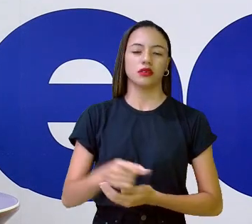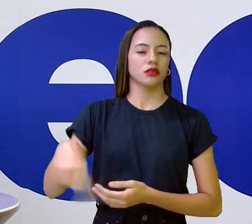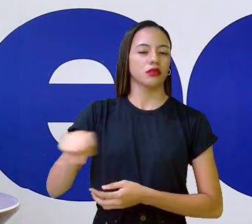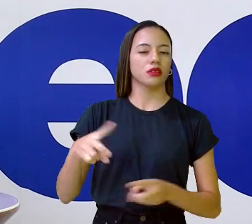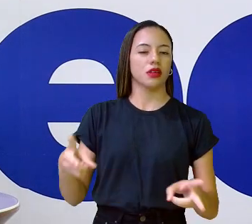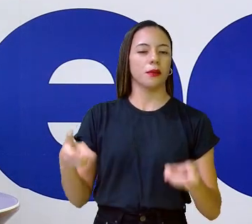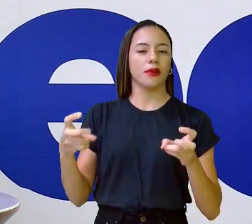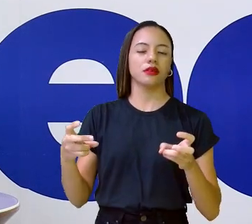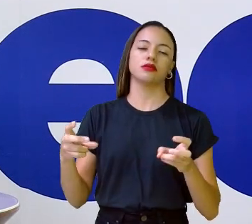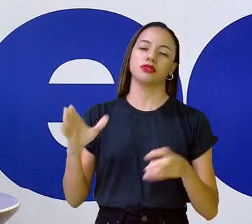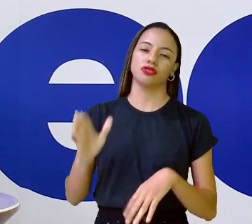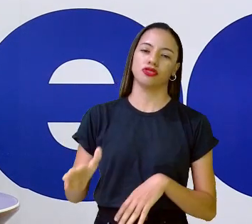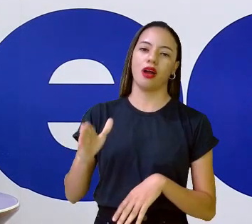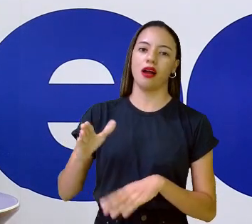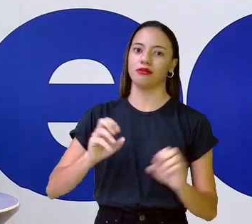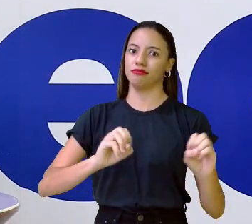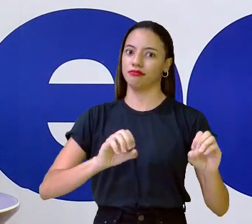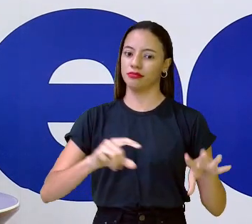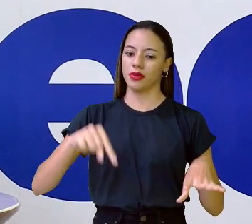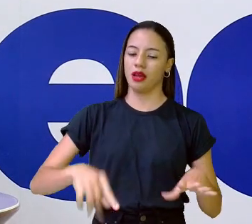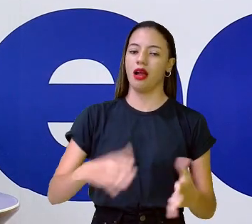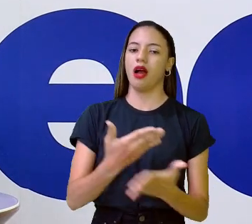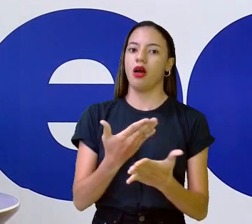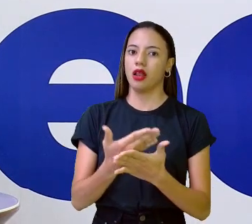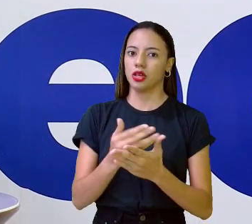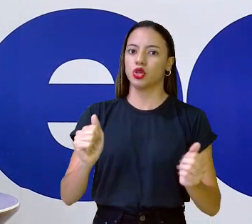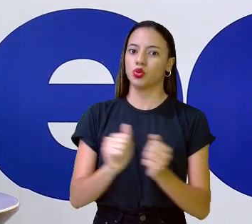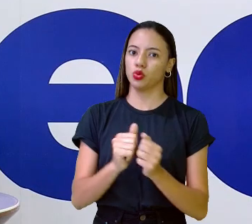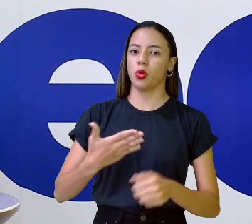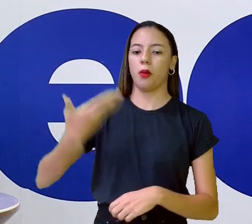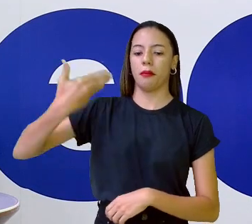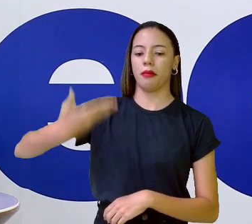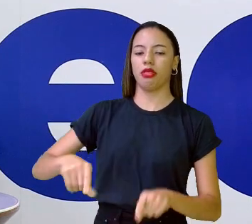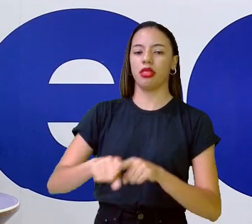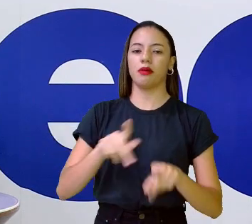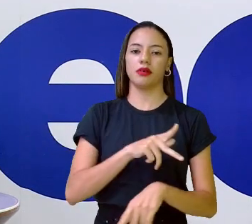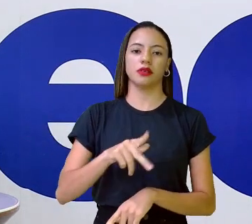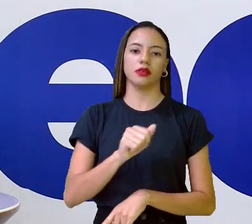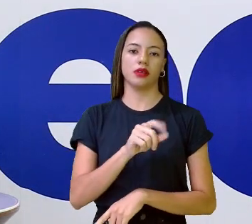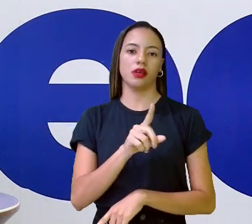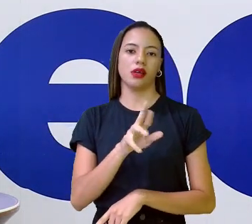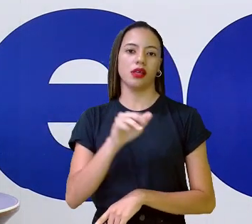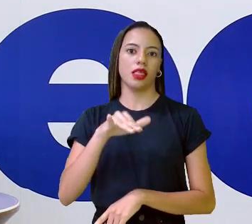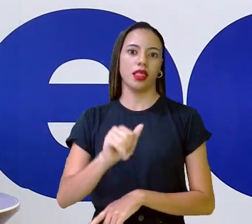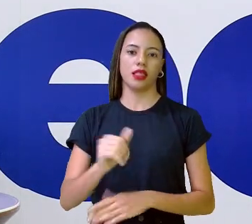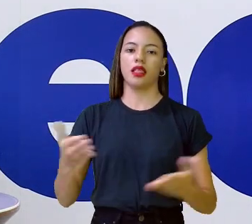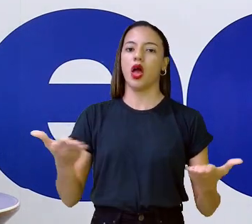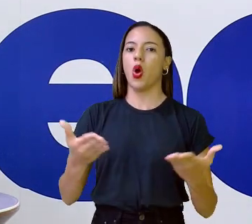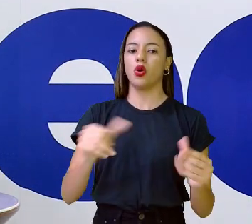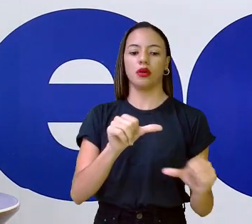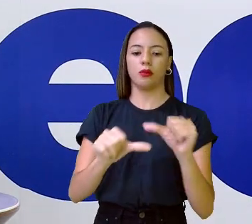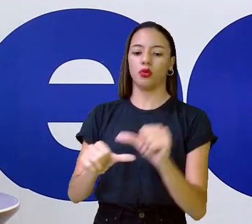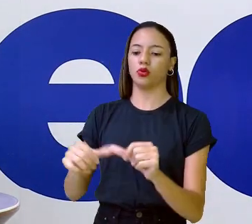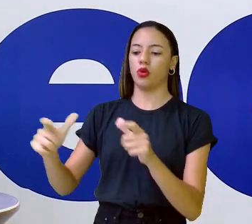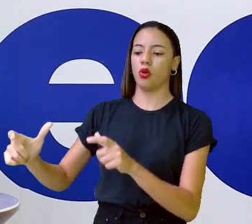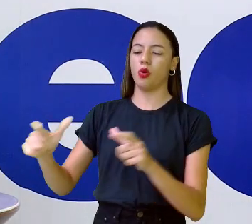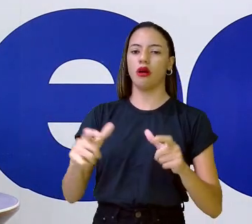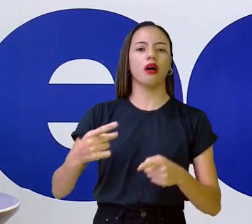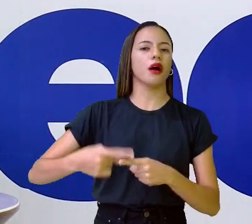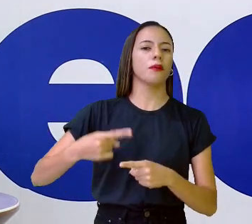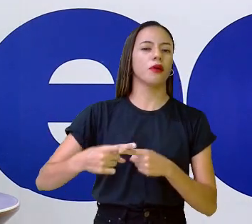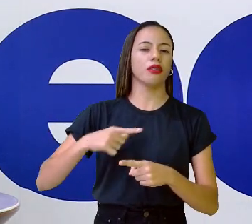uma aula aqui com a professora Adriana, comigo, e hoje a gente trocou de lugar porque tem um assunto aí importantíssimo que a